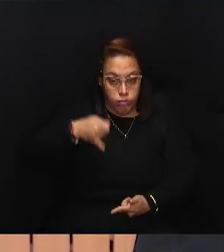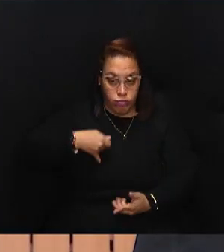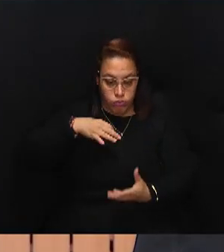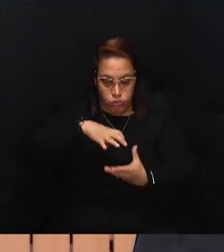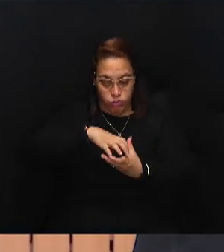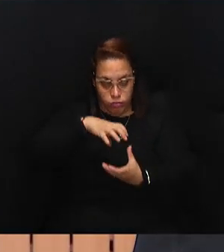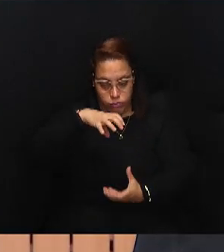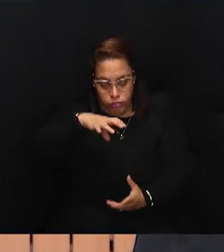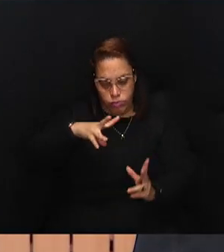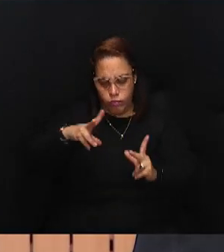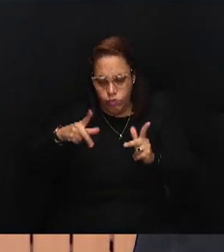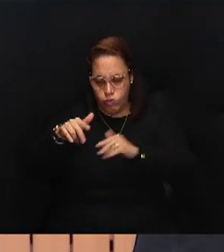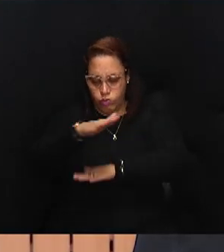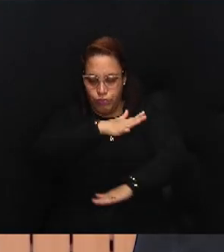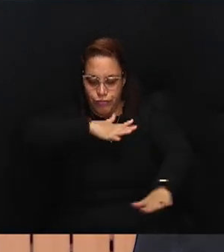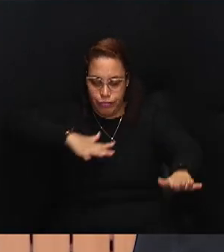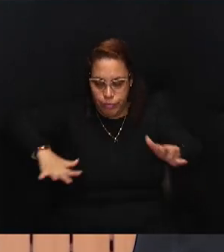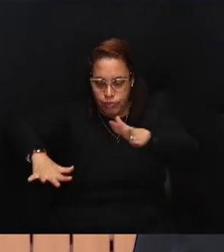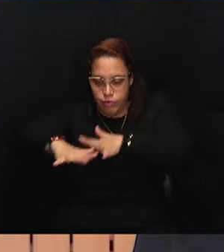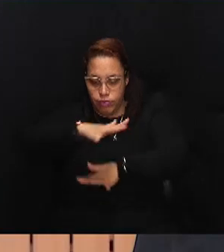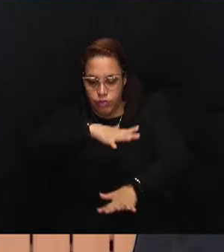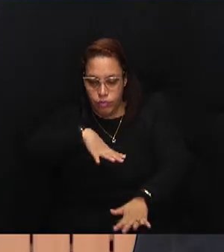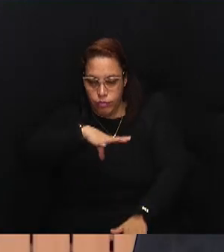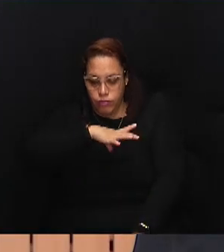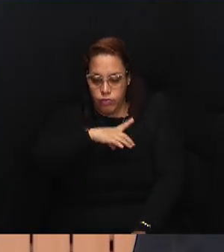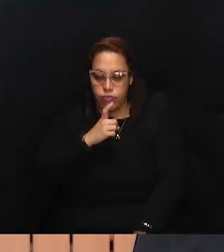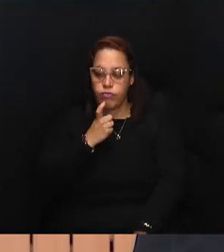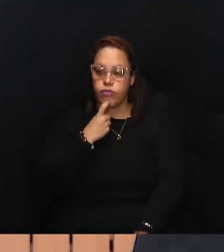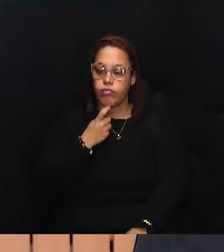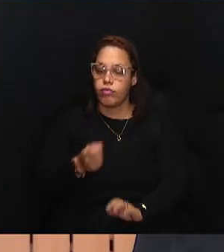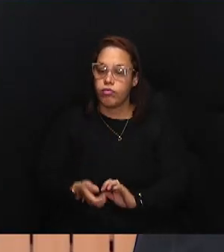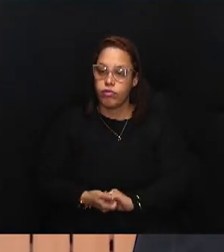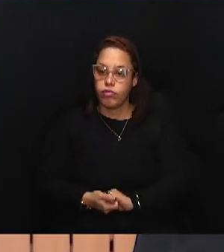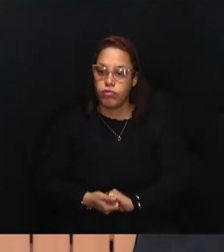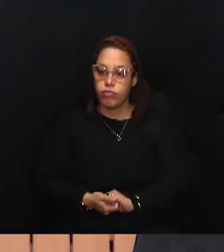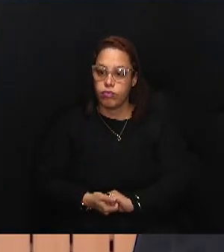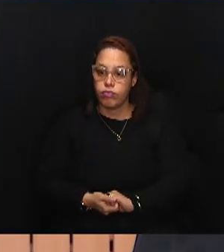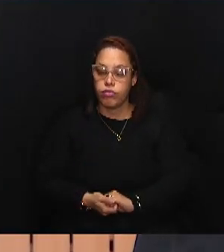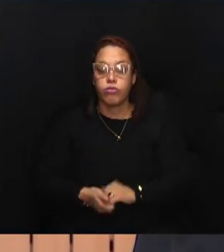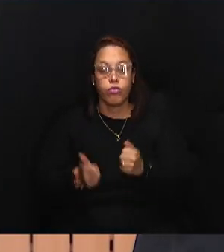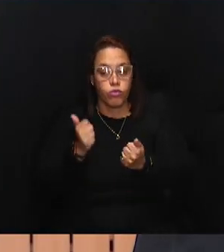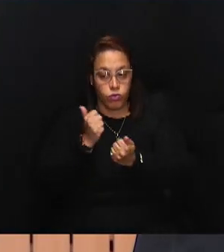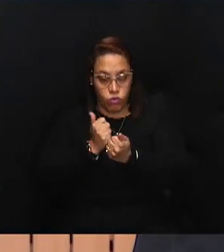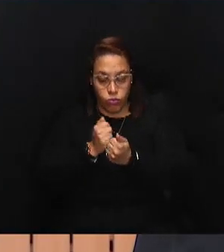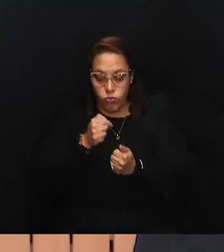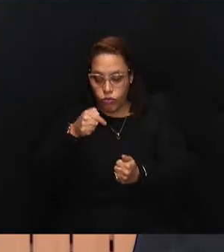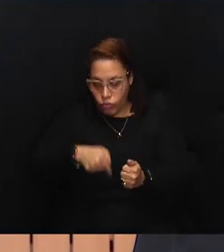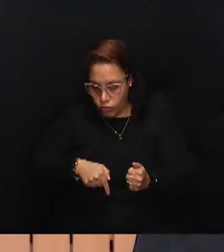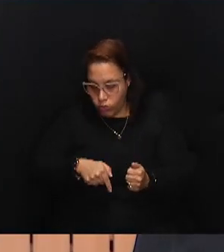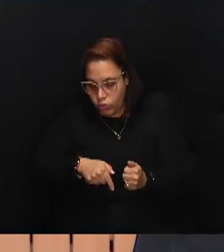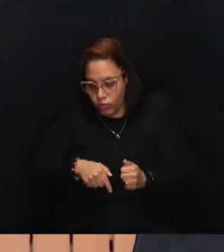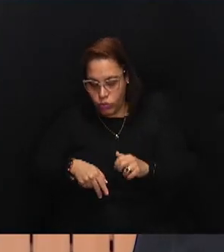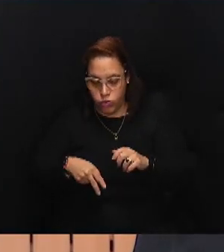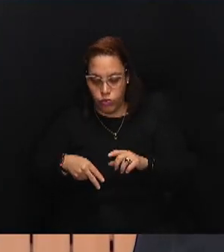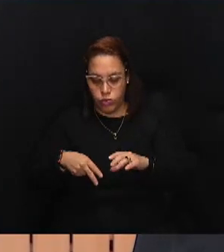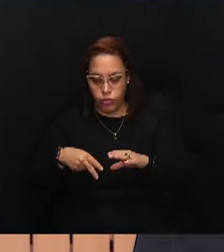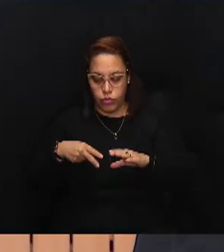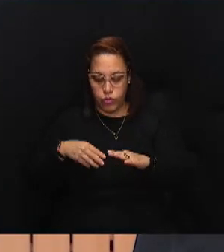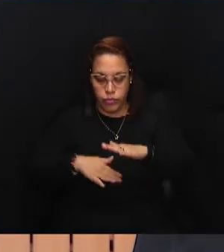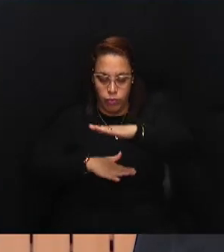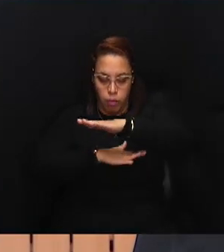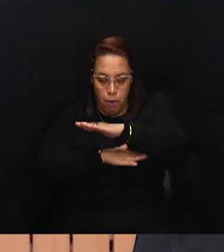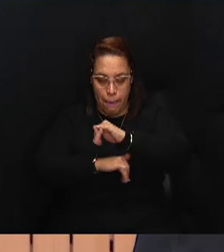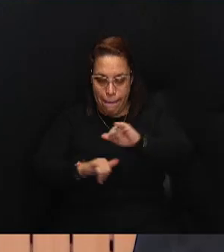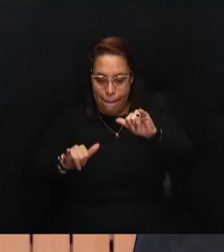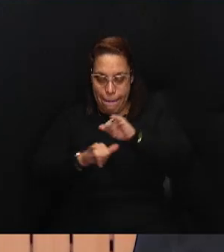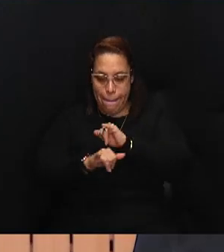todas as regiões da cidade. E eu conto muito com o apoio aqui dessa casa também, vereador, para que a campanha